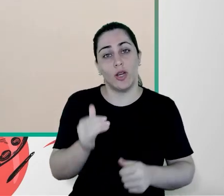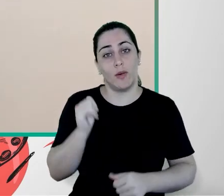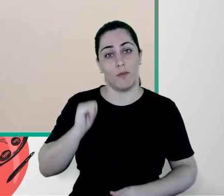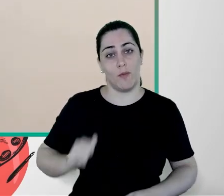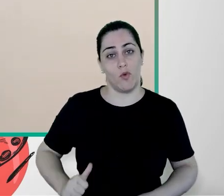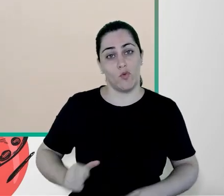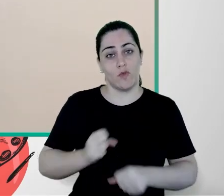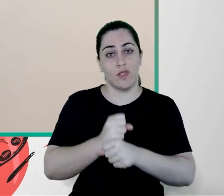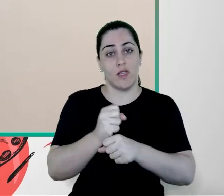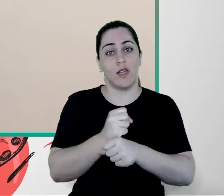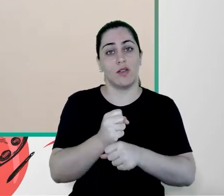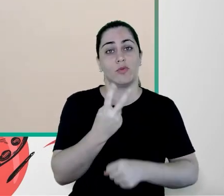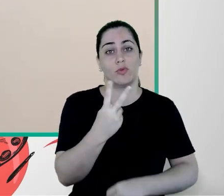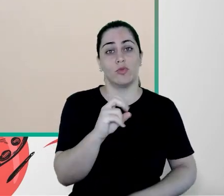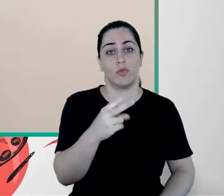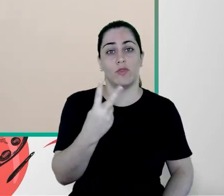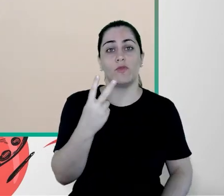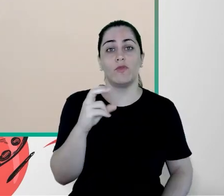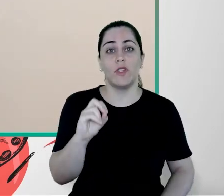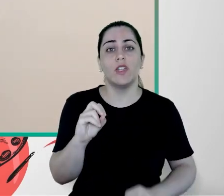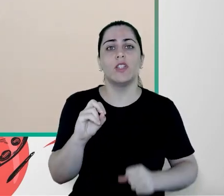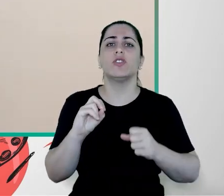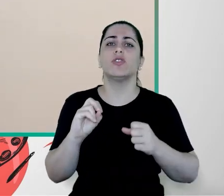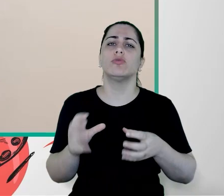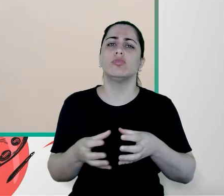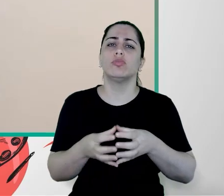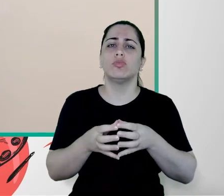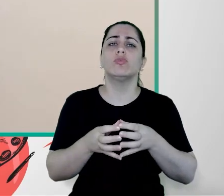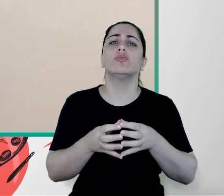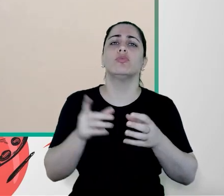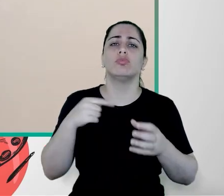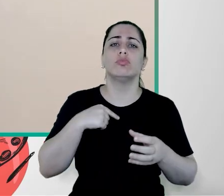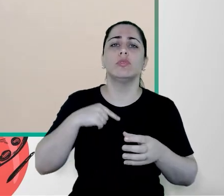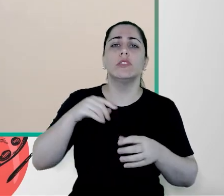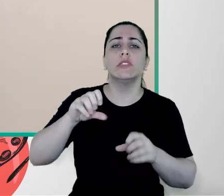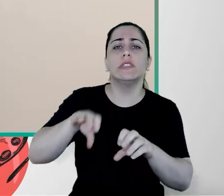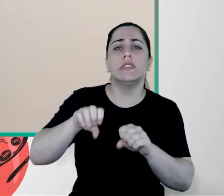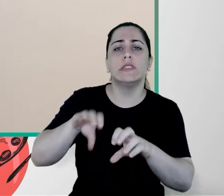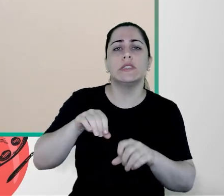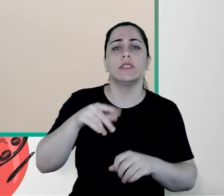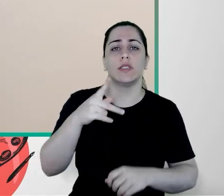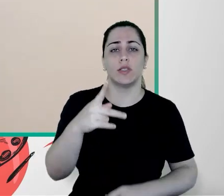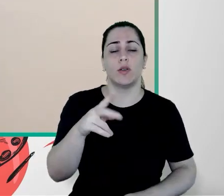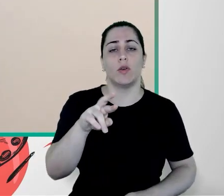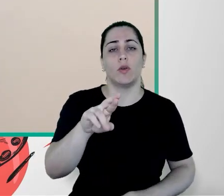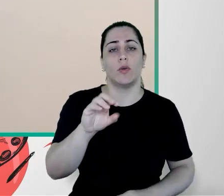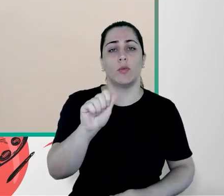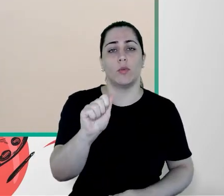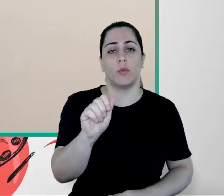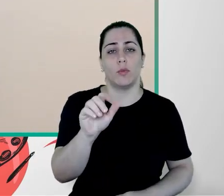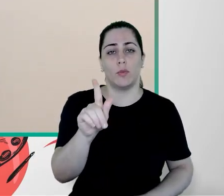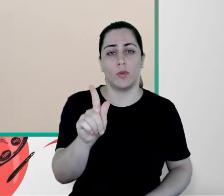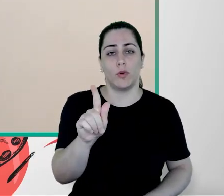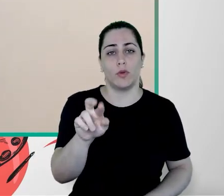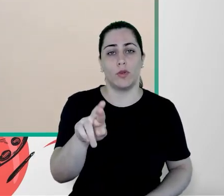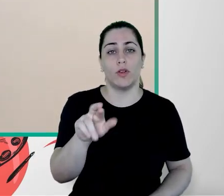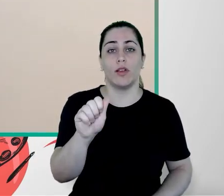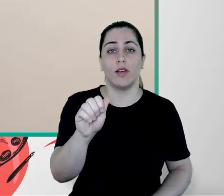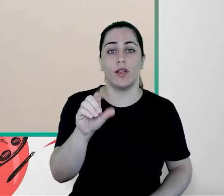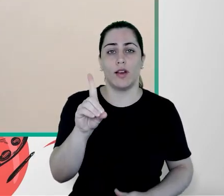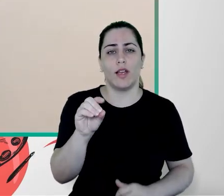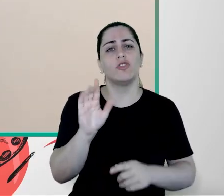em 2020 do projeto Núcleo de Ensino, que é financiado pela Prograde. Ele aborda a